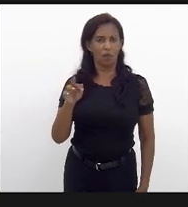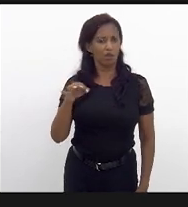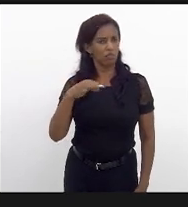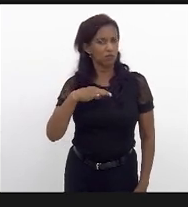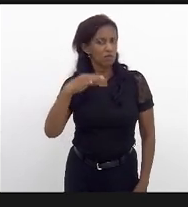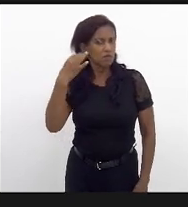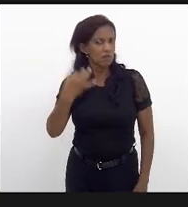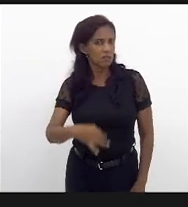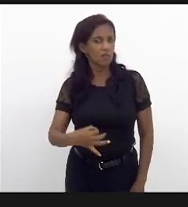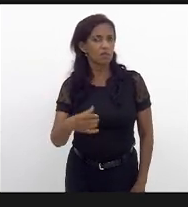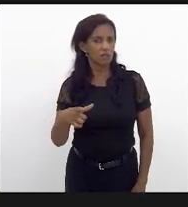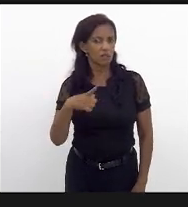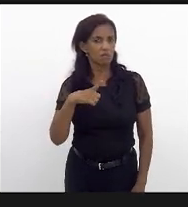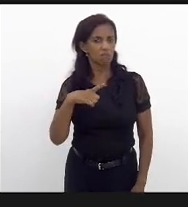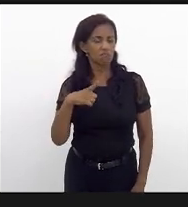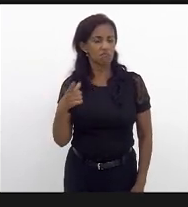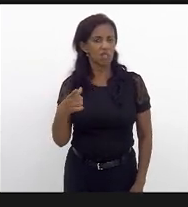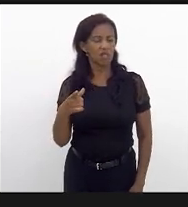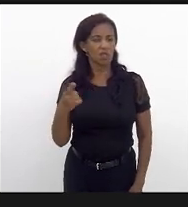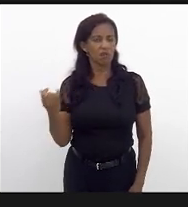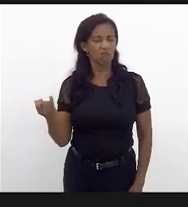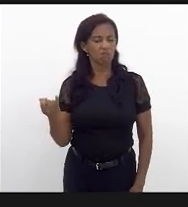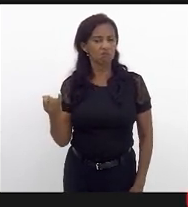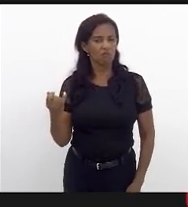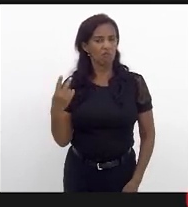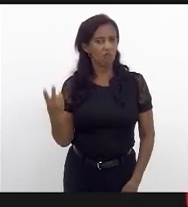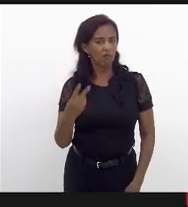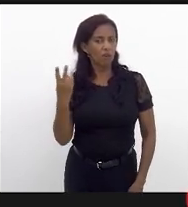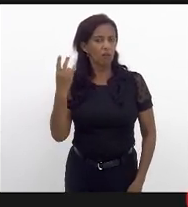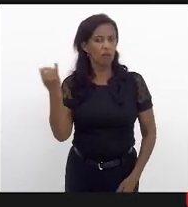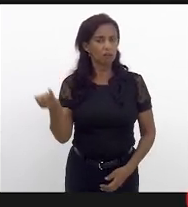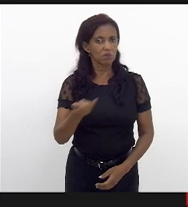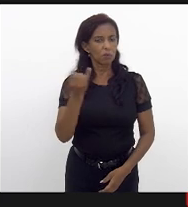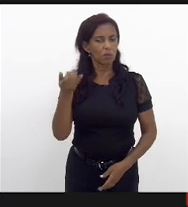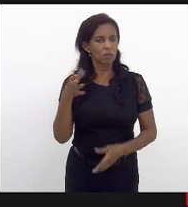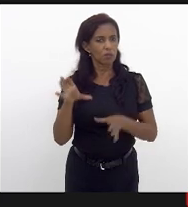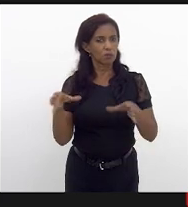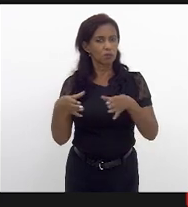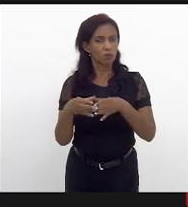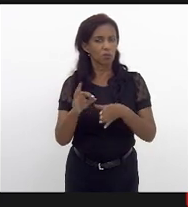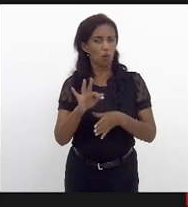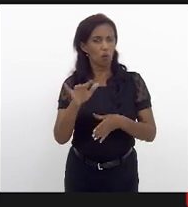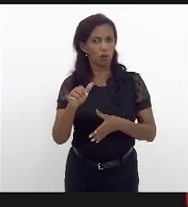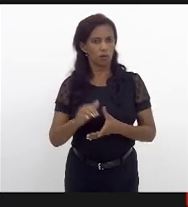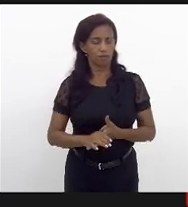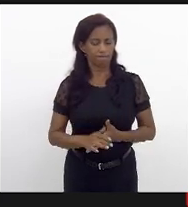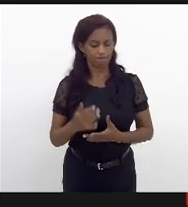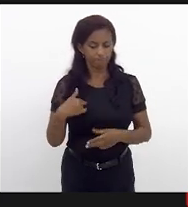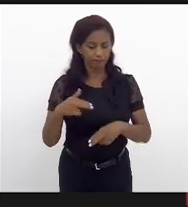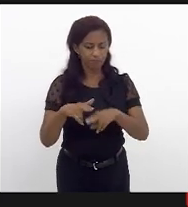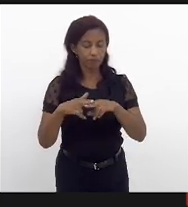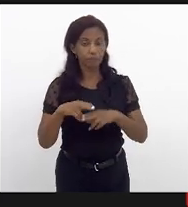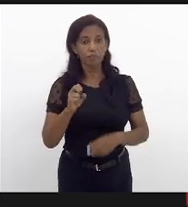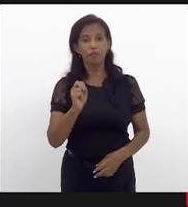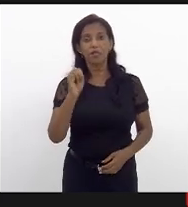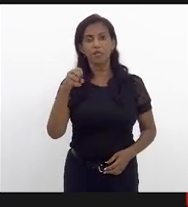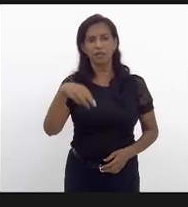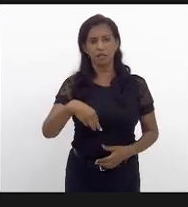certeza que ele tem os predicados necessários para ser um grande conselheiro da agência. Por esse motivo, eu voto